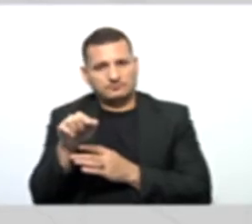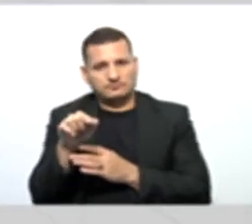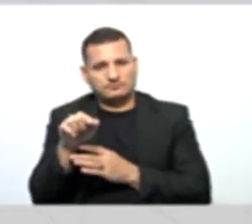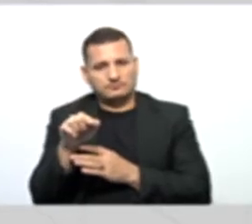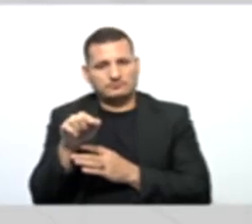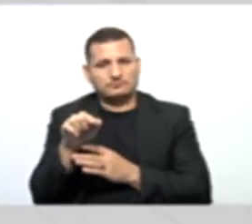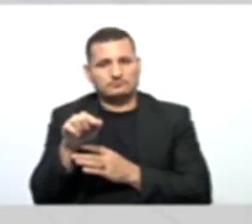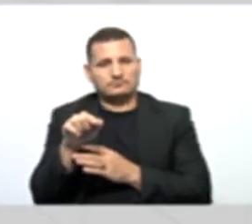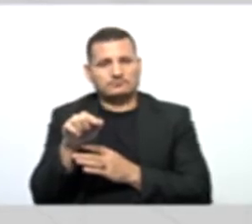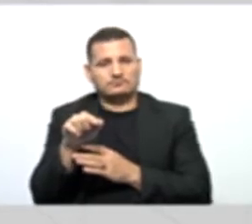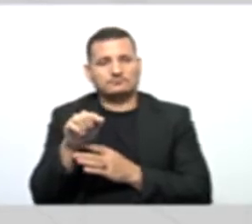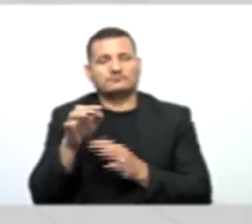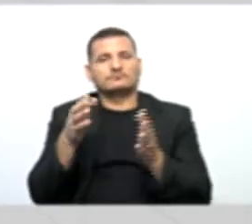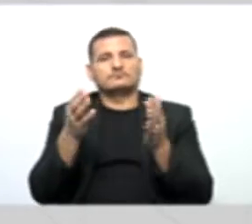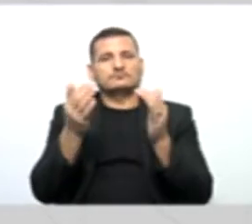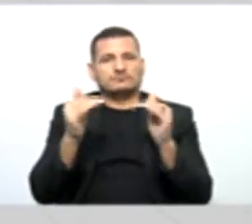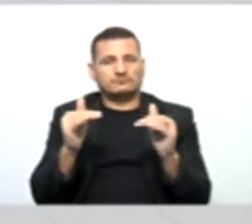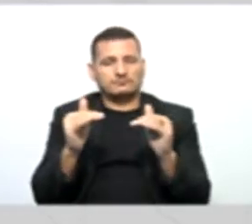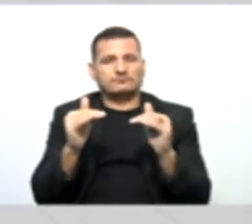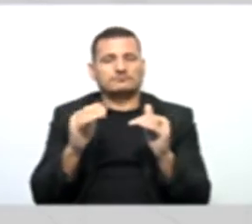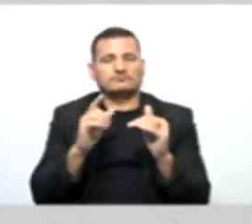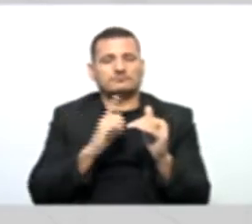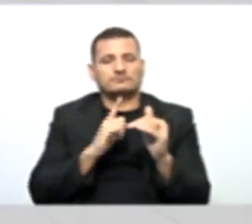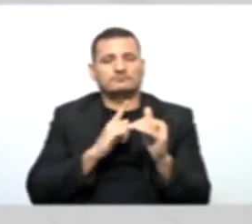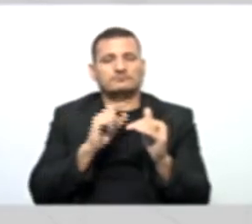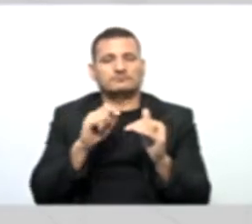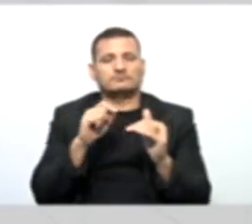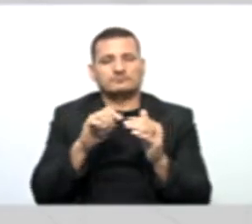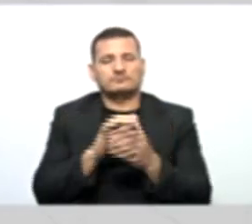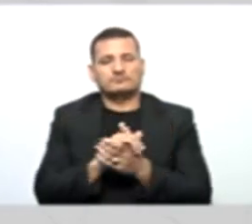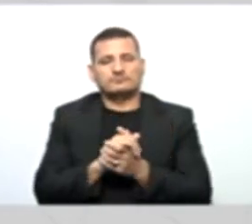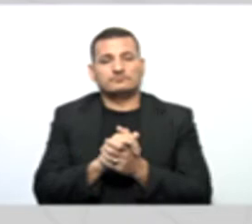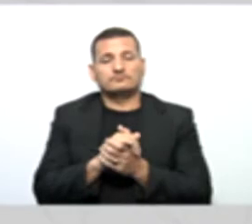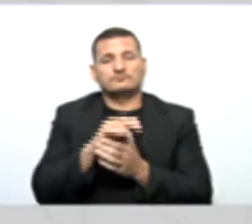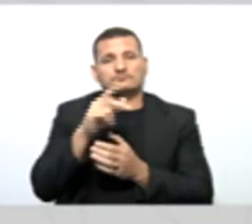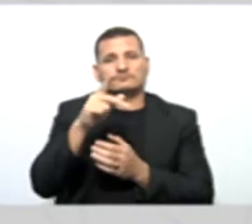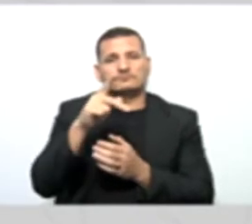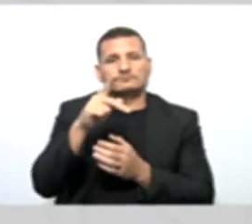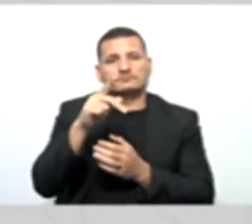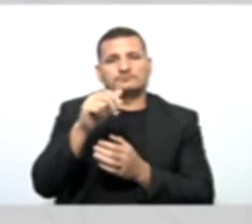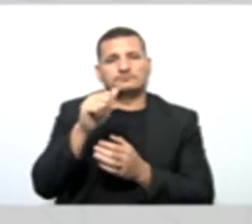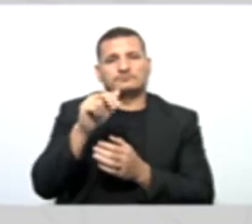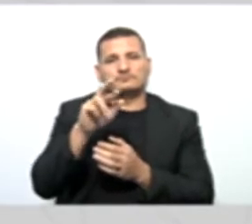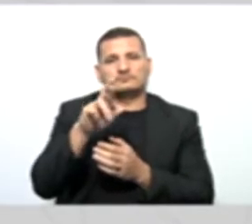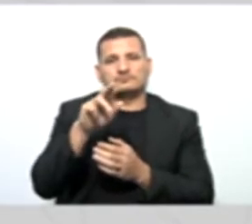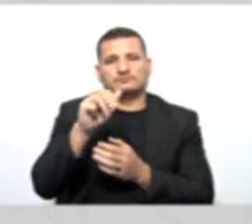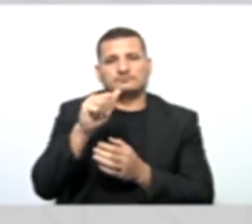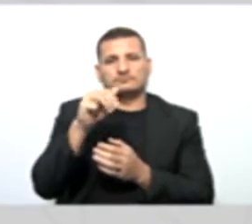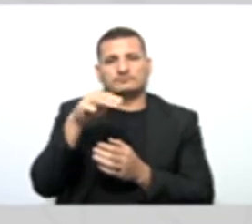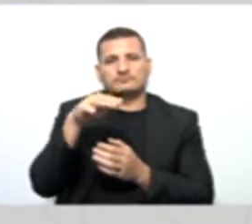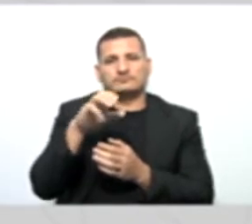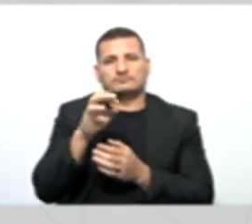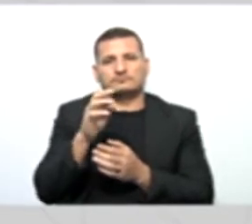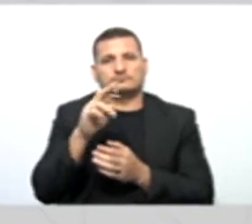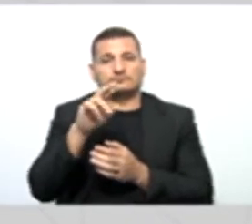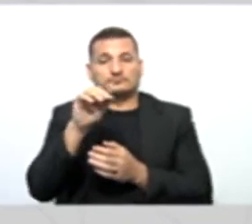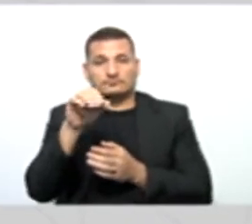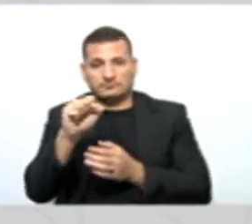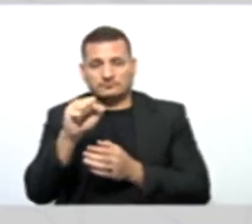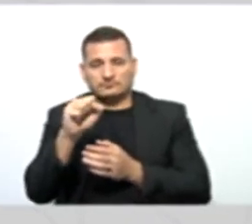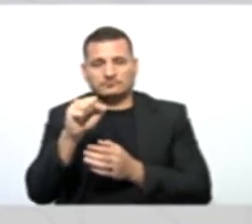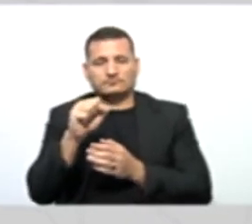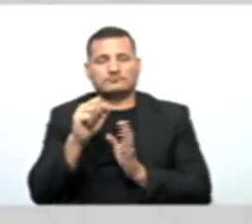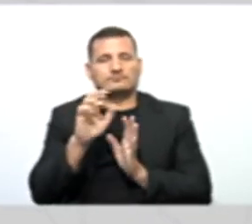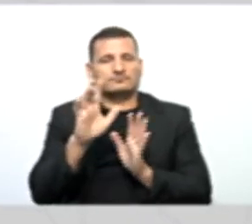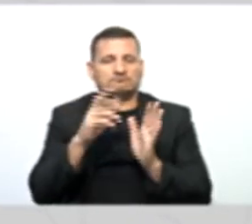temos os parâmetros que o nosso método construtor vai receber para criar o objeto que nós queremos, no caso, um objeto do